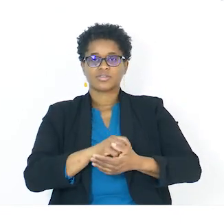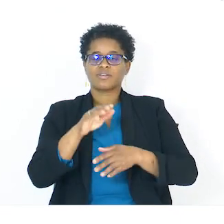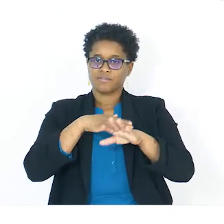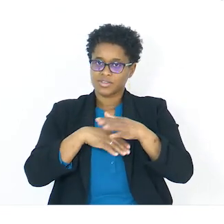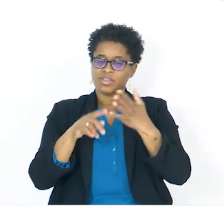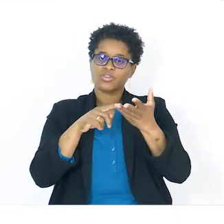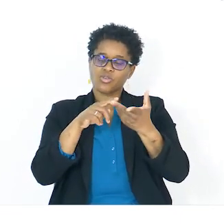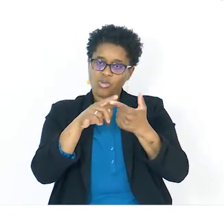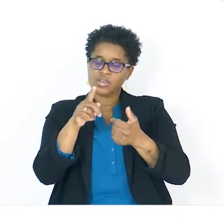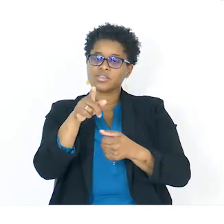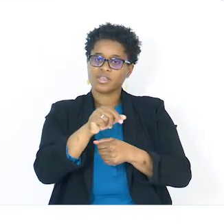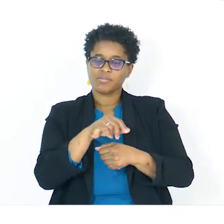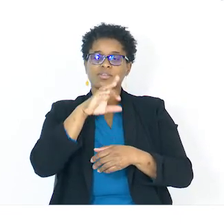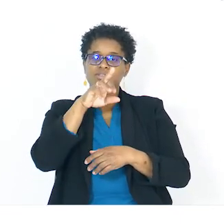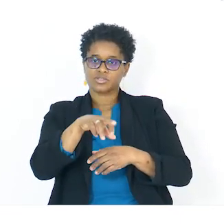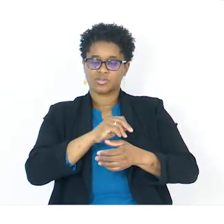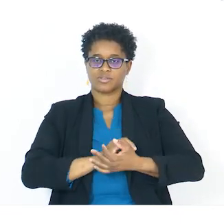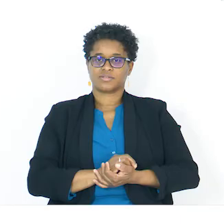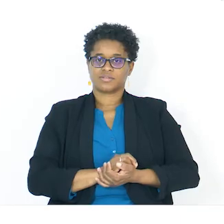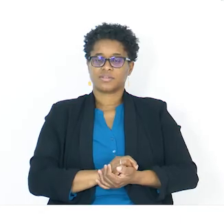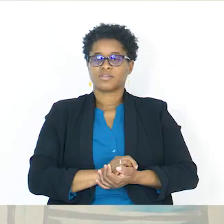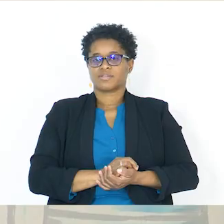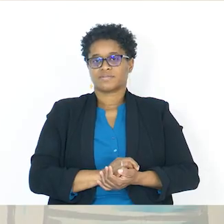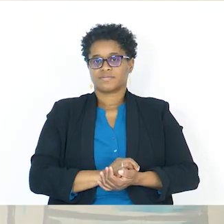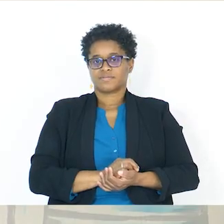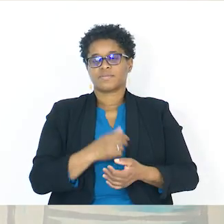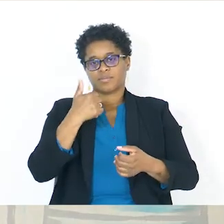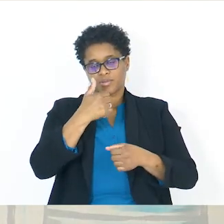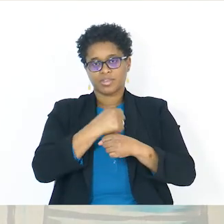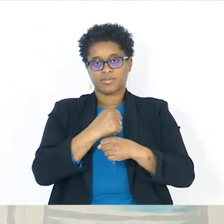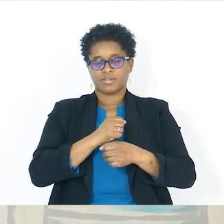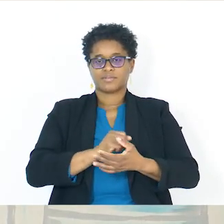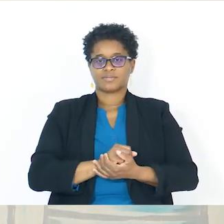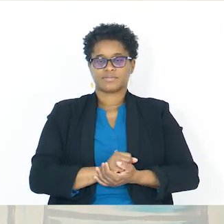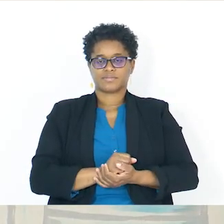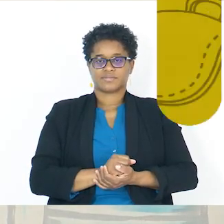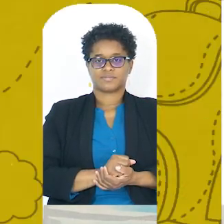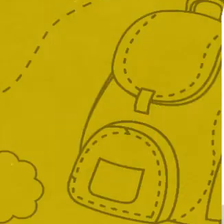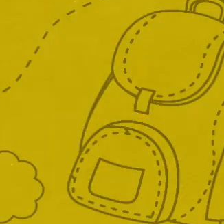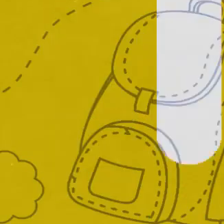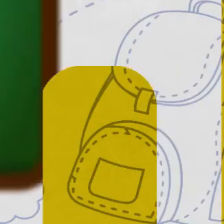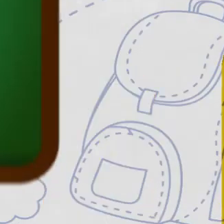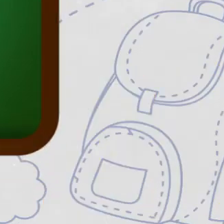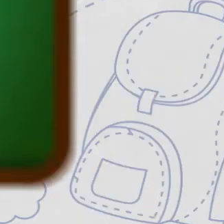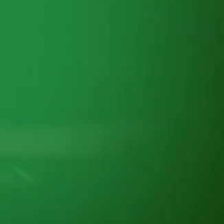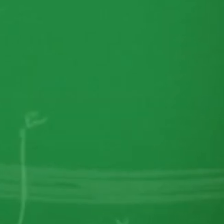resposta. Fazendo as contas, depois dar a resposta. Bem, bom trabalho!